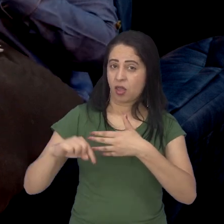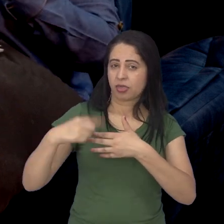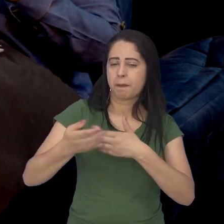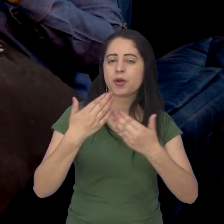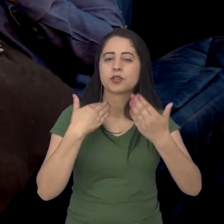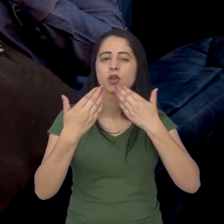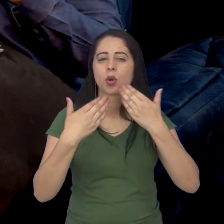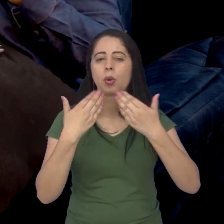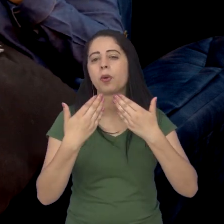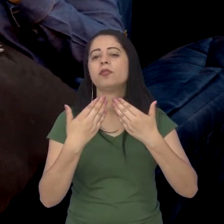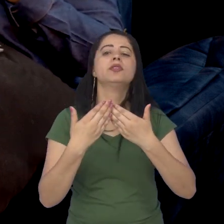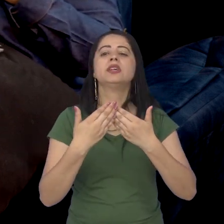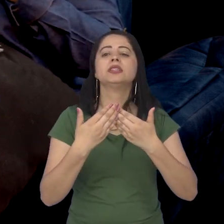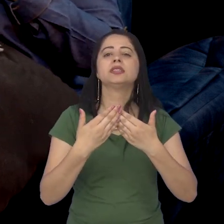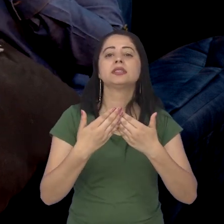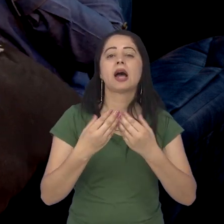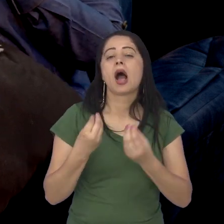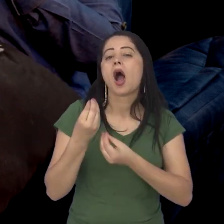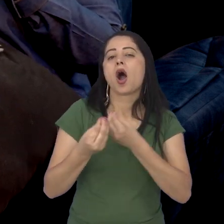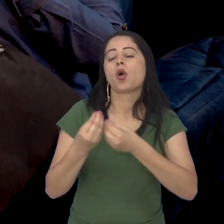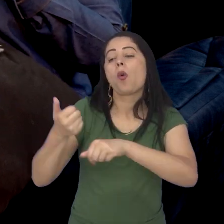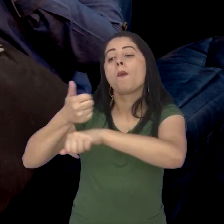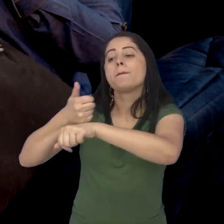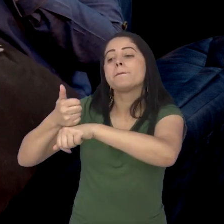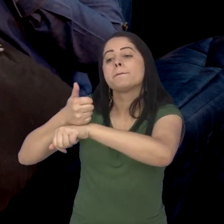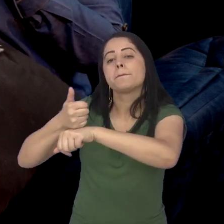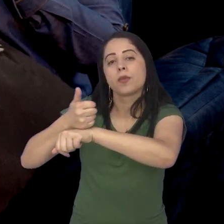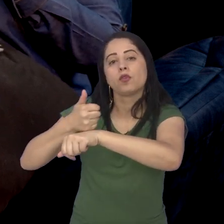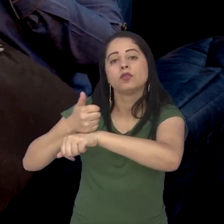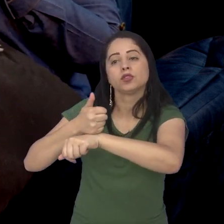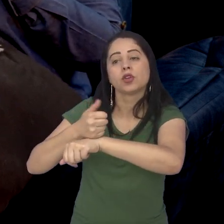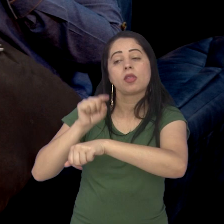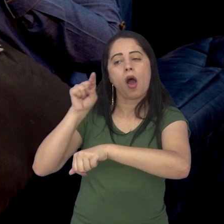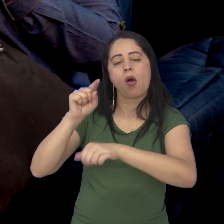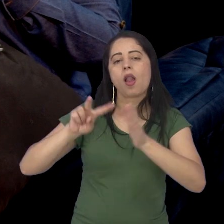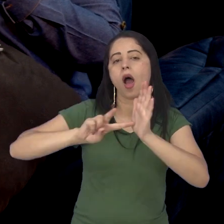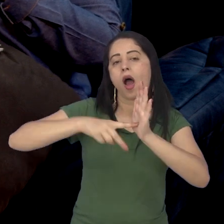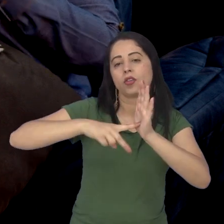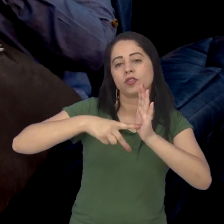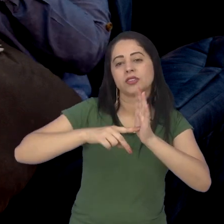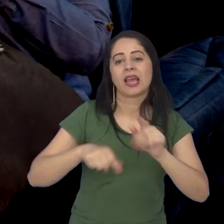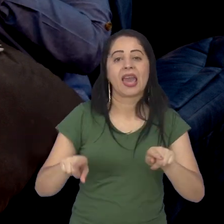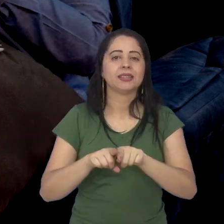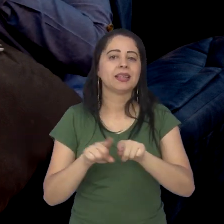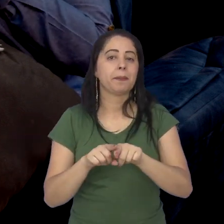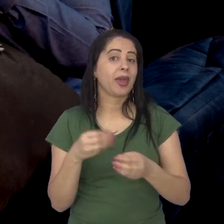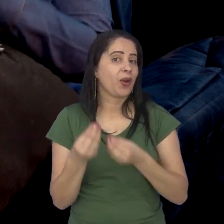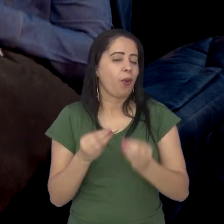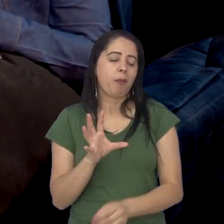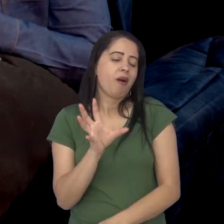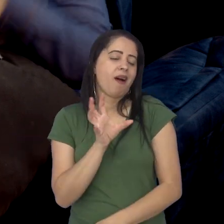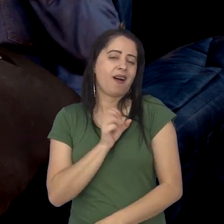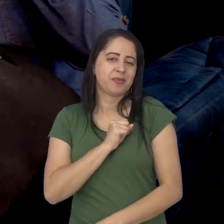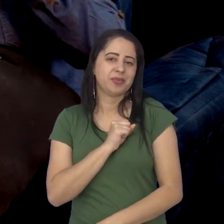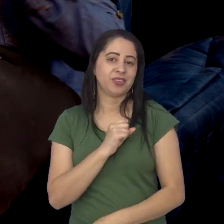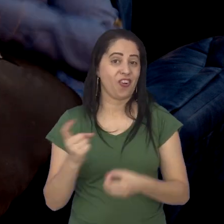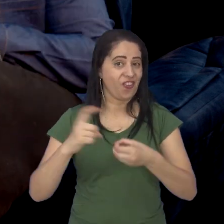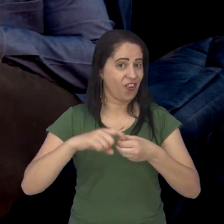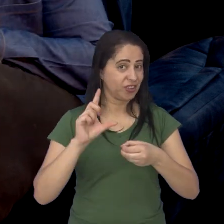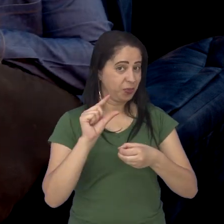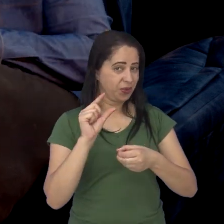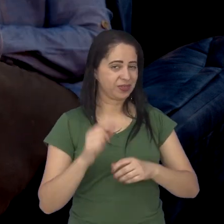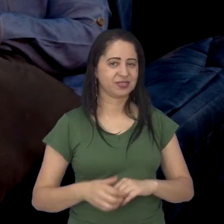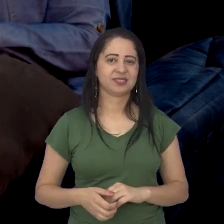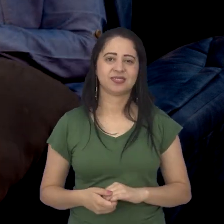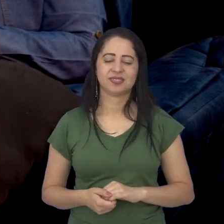falar mais sobre a trajetória da Fernanda no trabalho do SINDI-CT e vamos falar também de uma história de amor. A gente